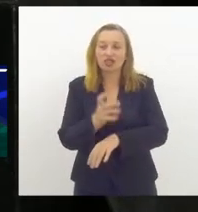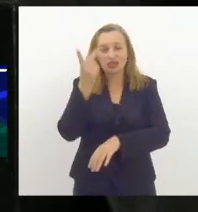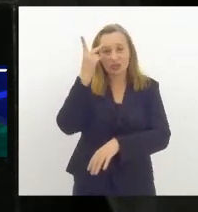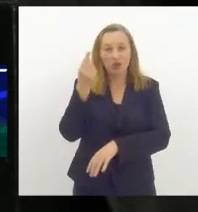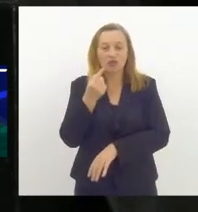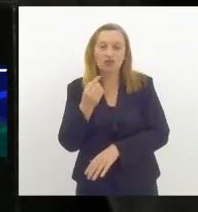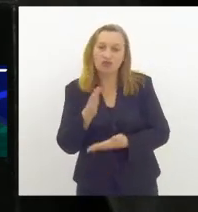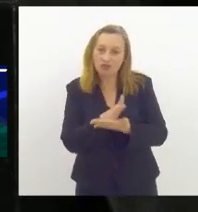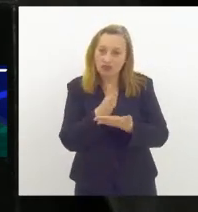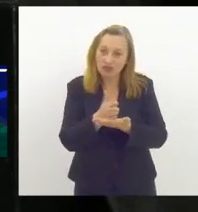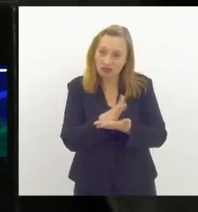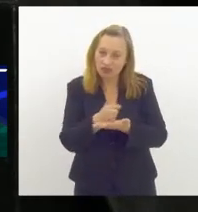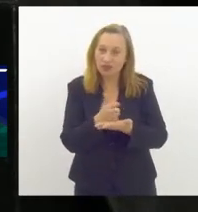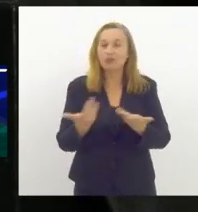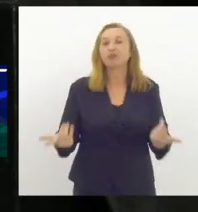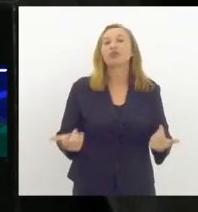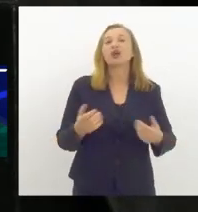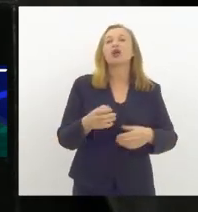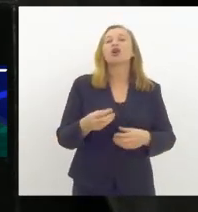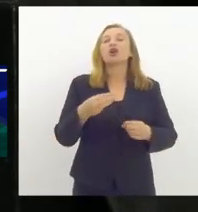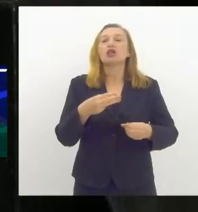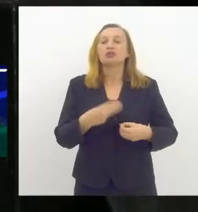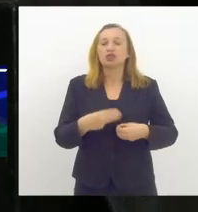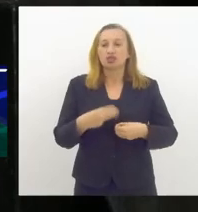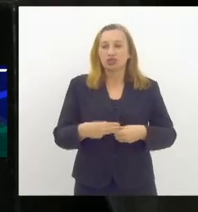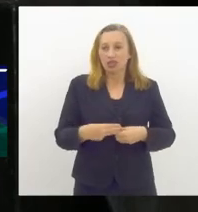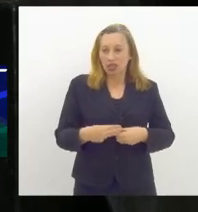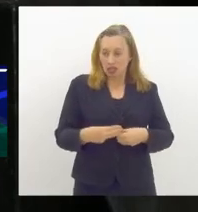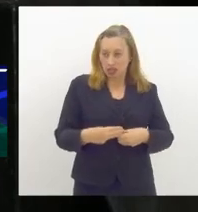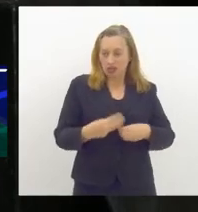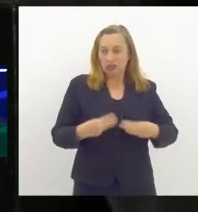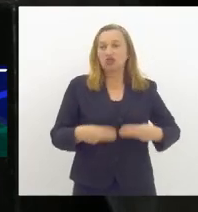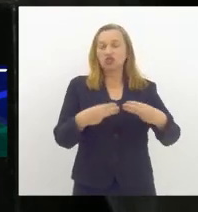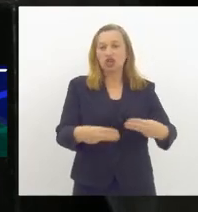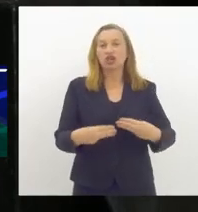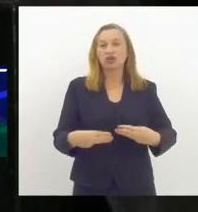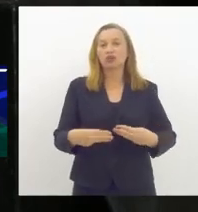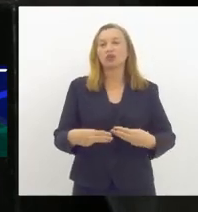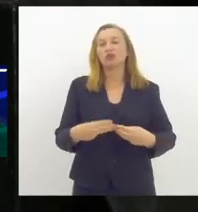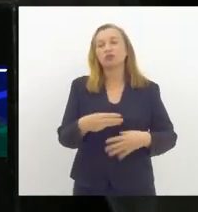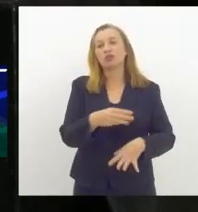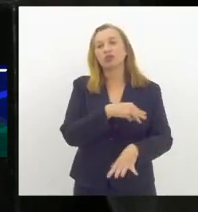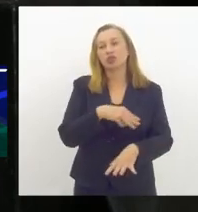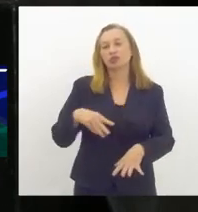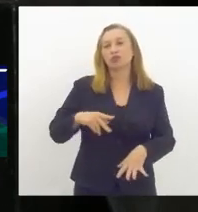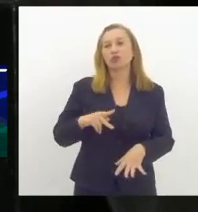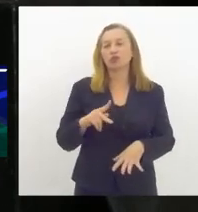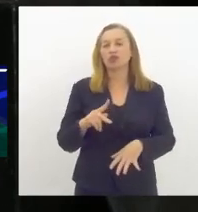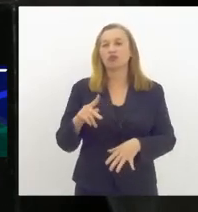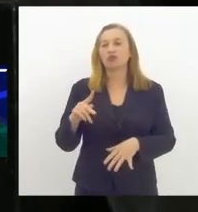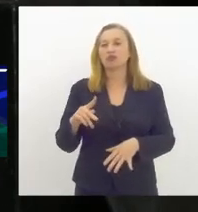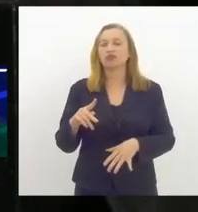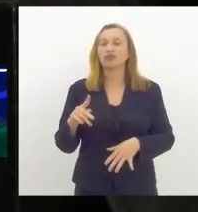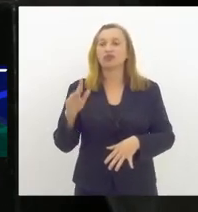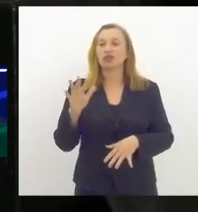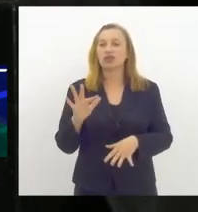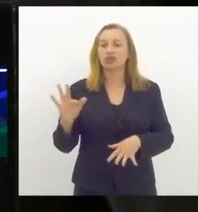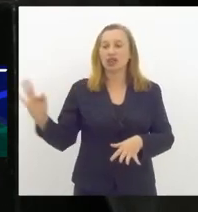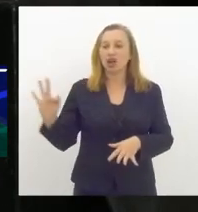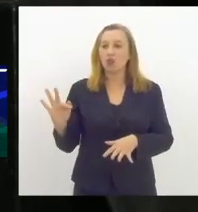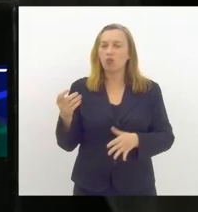pois bem o Ministério Público Federal desencadeou uma luta para retirá-los dali